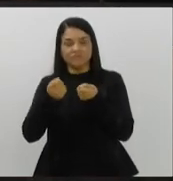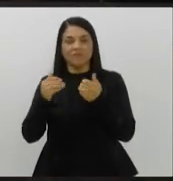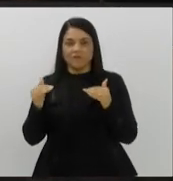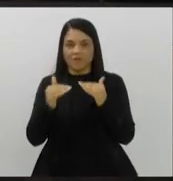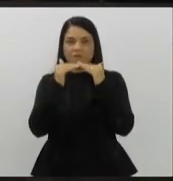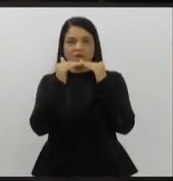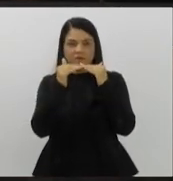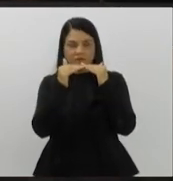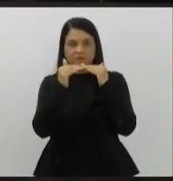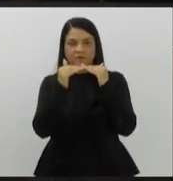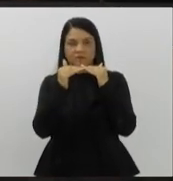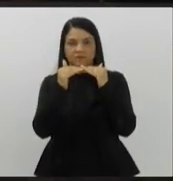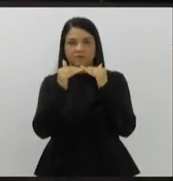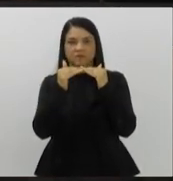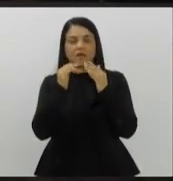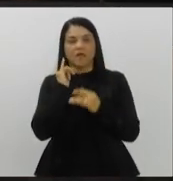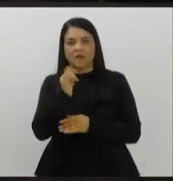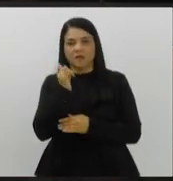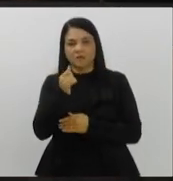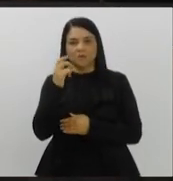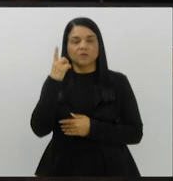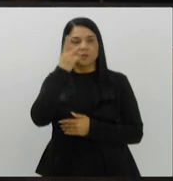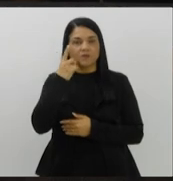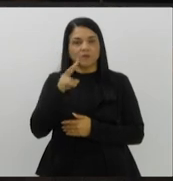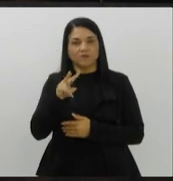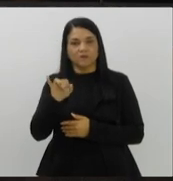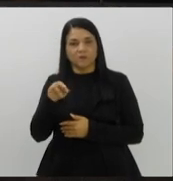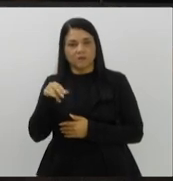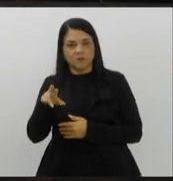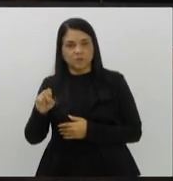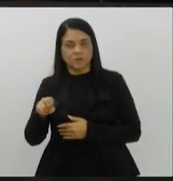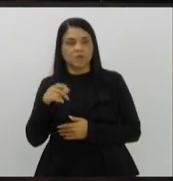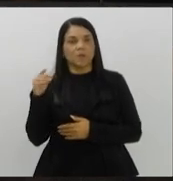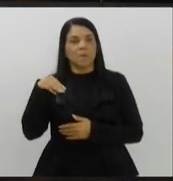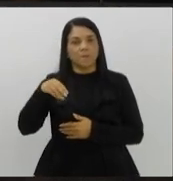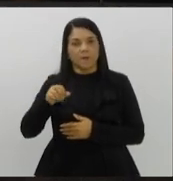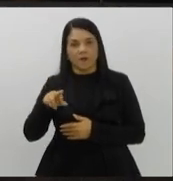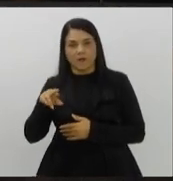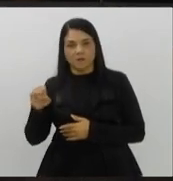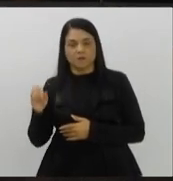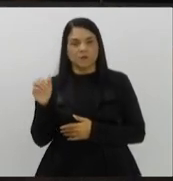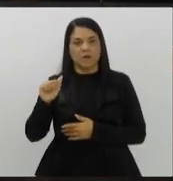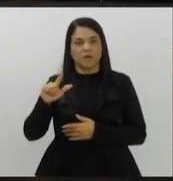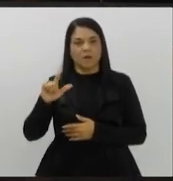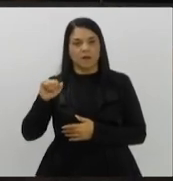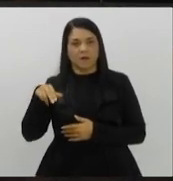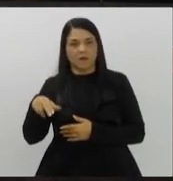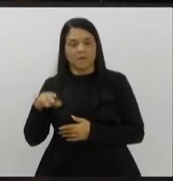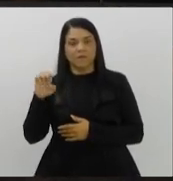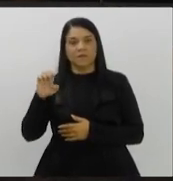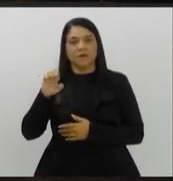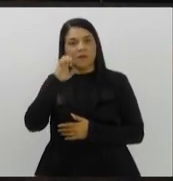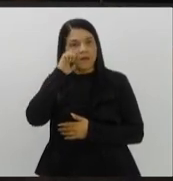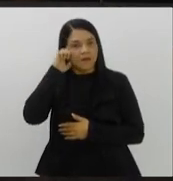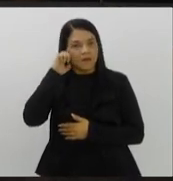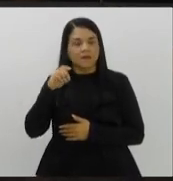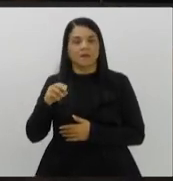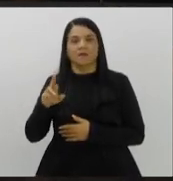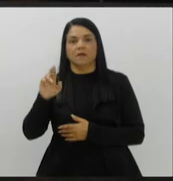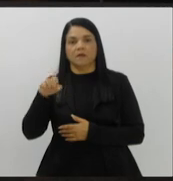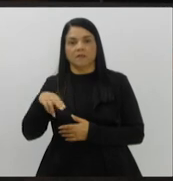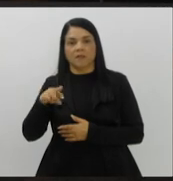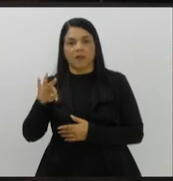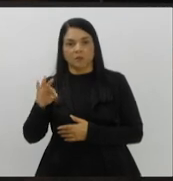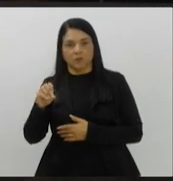Controle, favorável. Relatores, deputados Vinícius Cozolino, Márcio Globerto, Alan Lopes, Élica Takimoto e Renato Miranda. Em